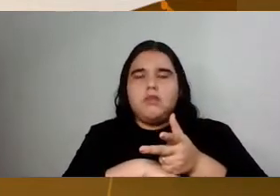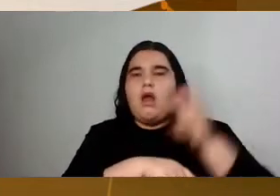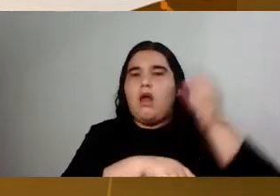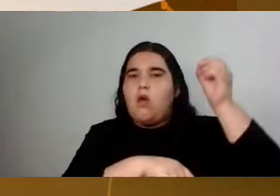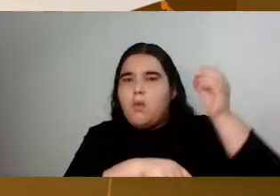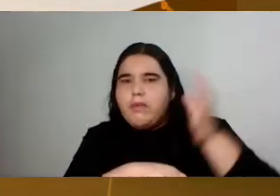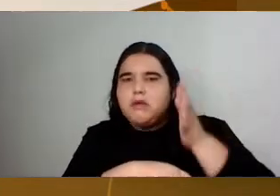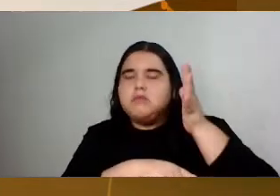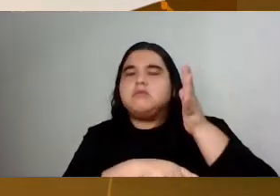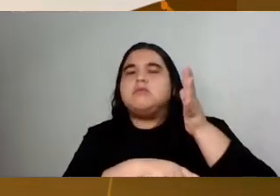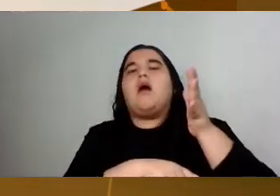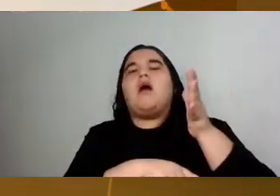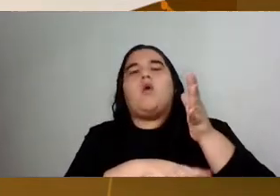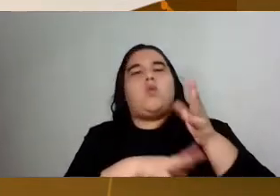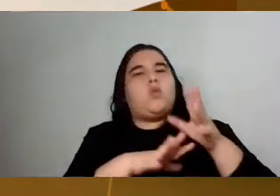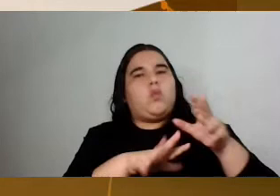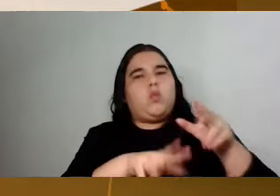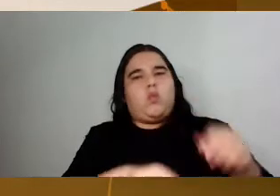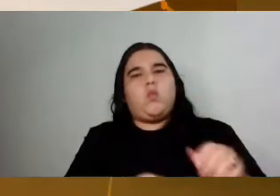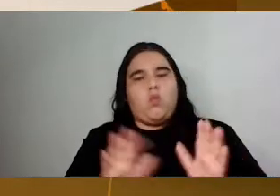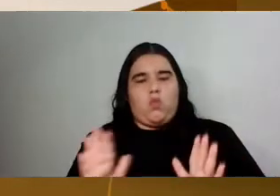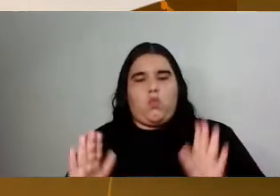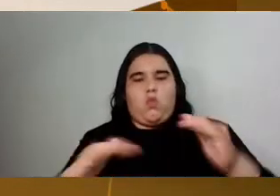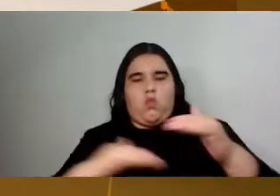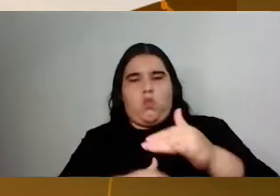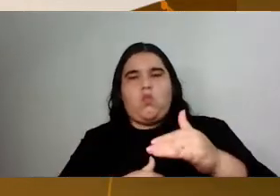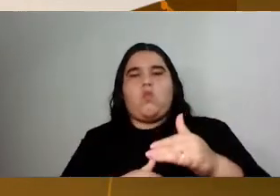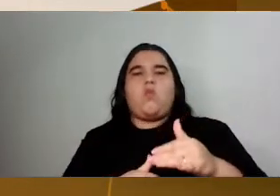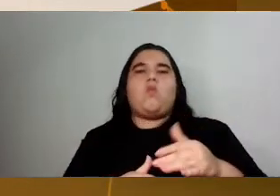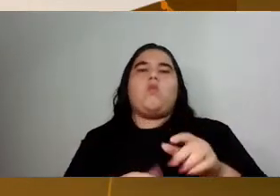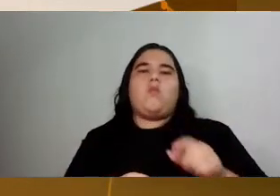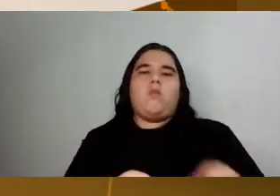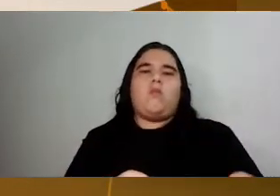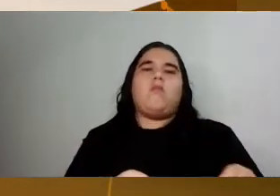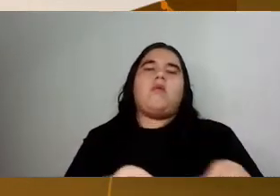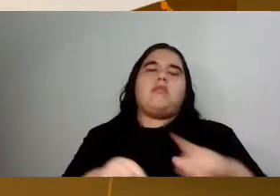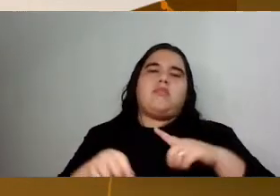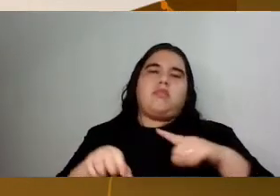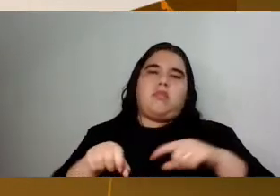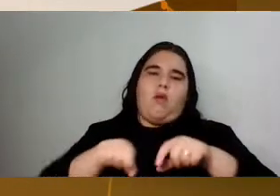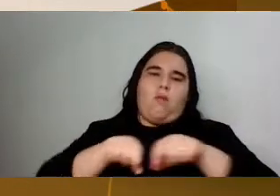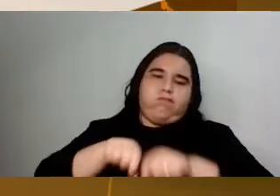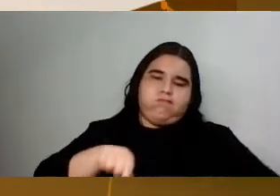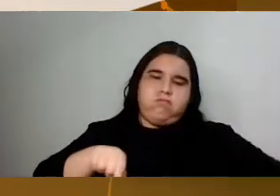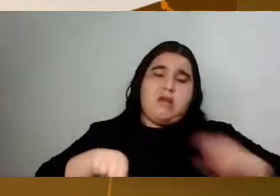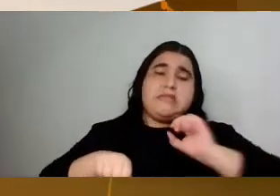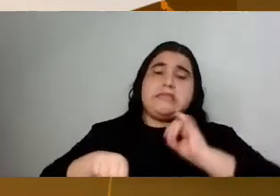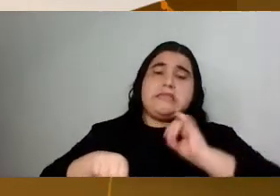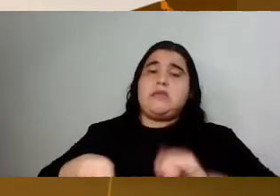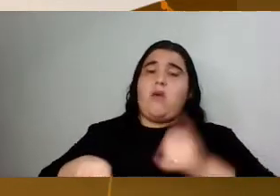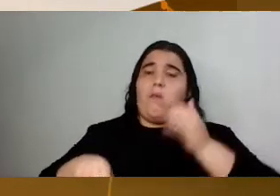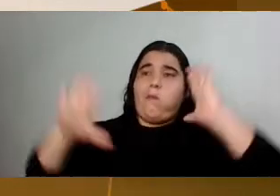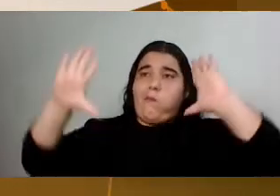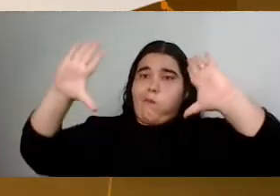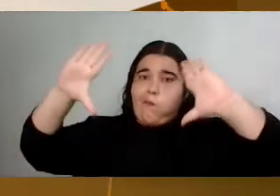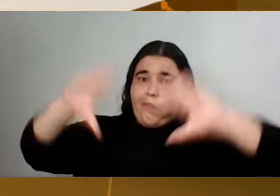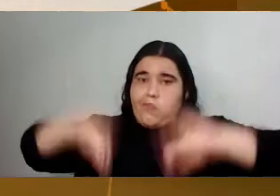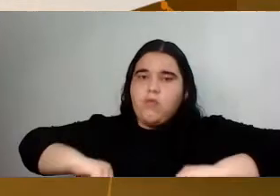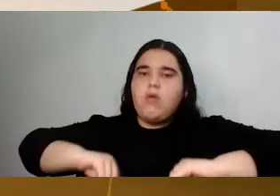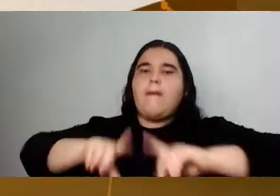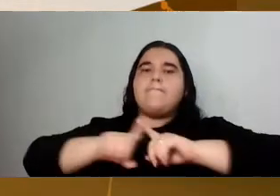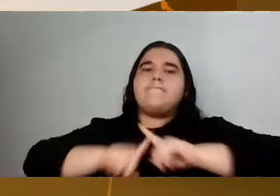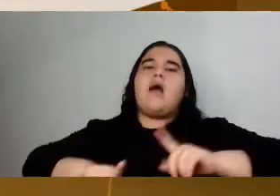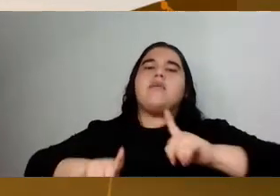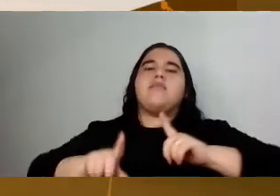iluminação, toda essa parte ela fica alimentada aqui. Então, mesmo que caia o circuito de potência, essa parte está garantida a